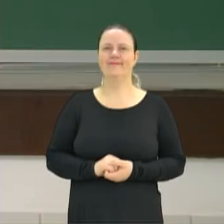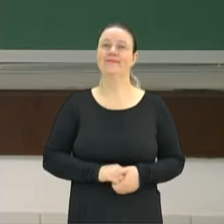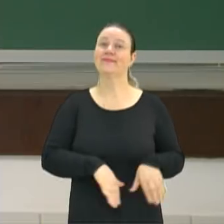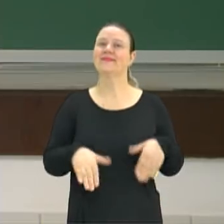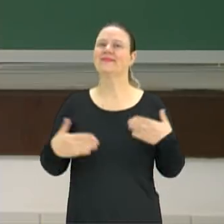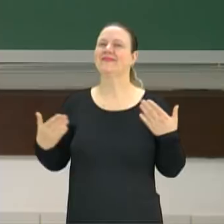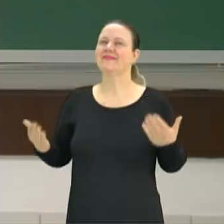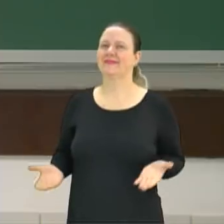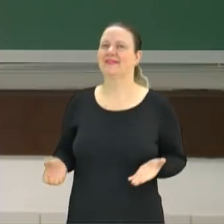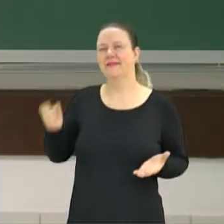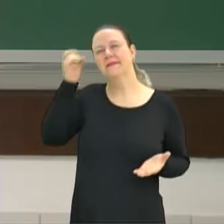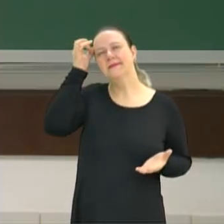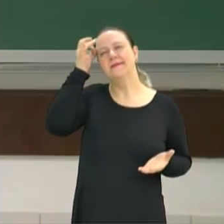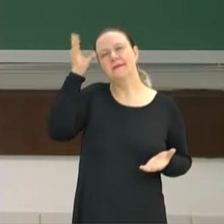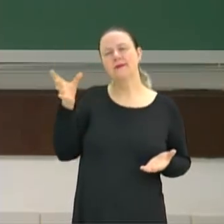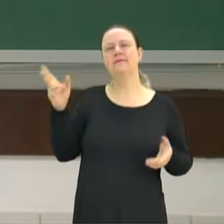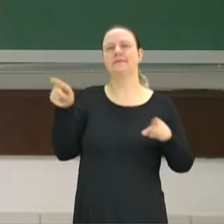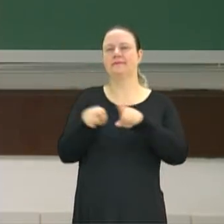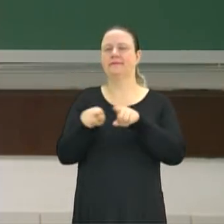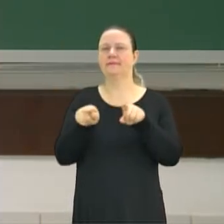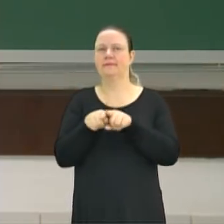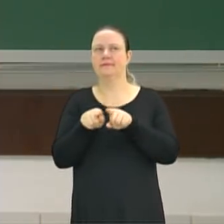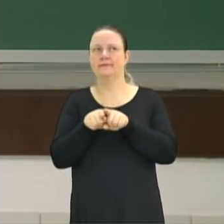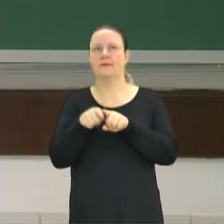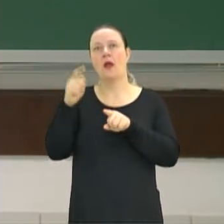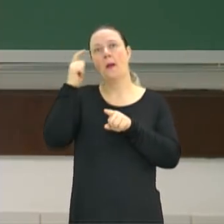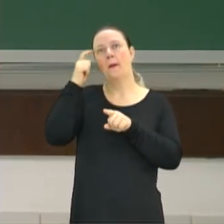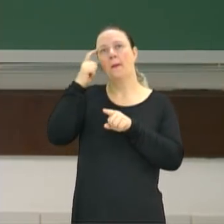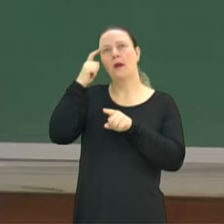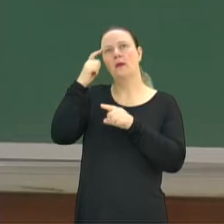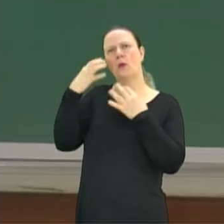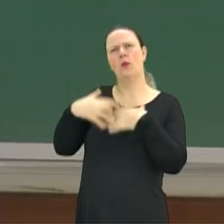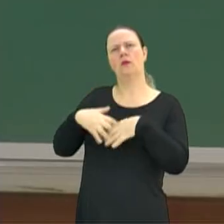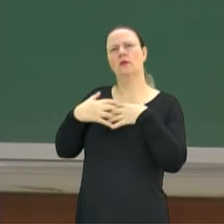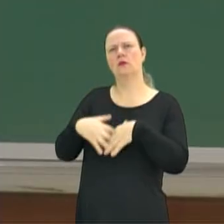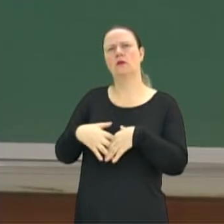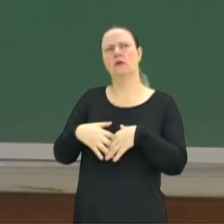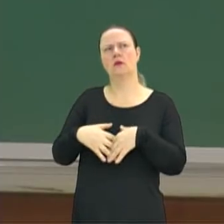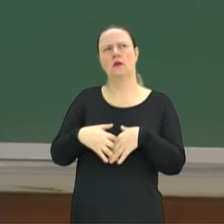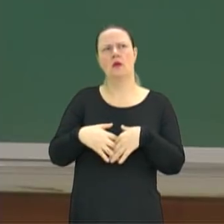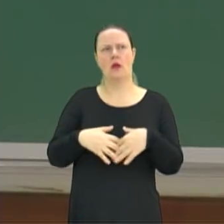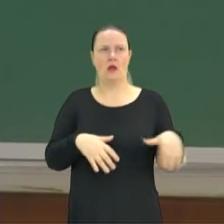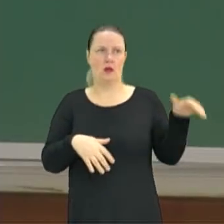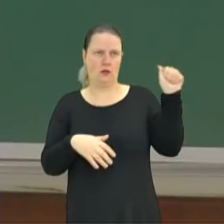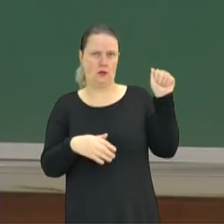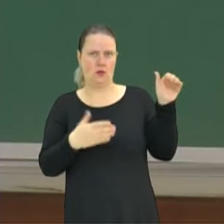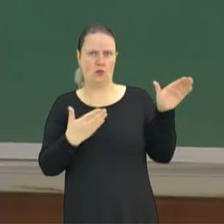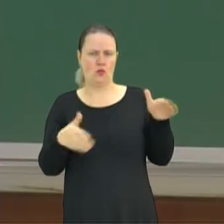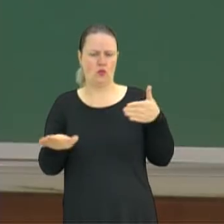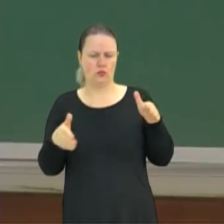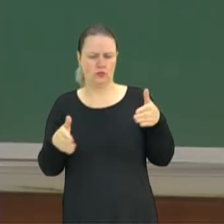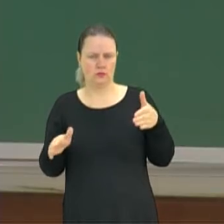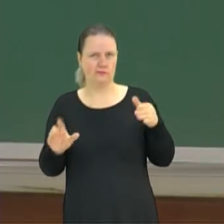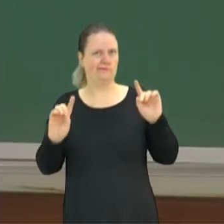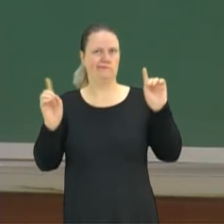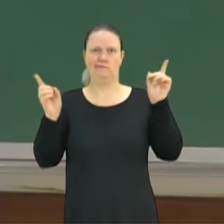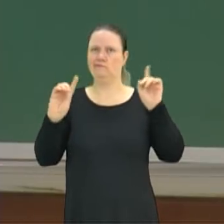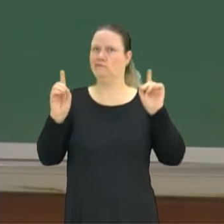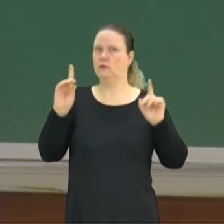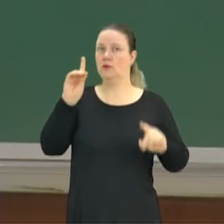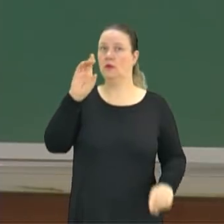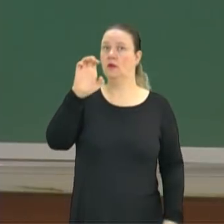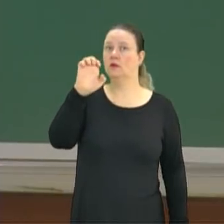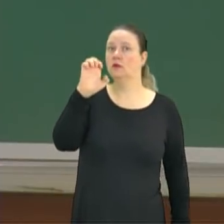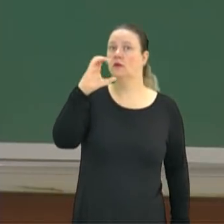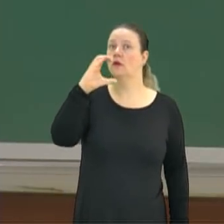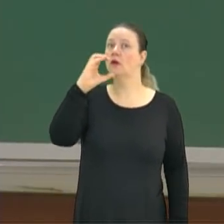Aí, gente, facinho também, né? Vamos pensar aqui. Produção de energia. Se fosse produção de energia, ele ia ser um produtor, não um decompositor. Então, não pode ser